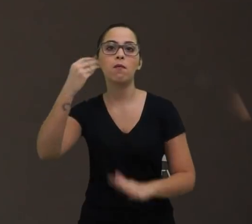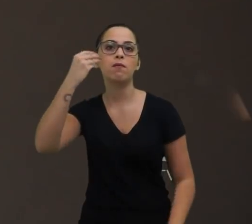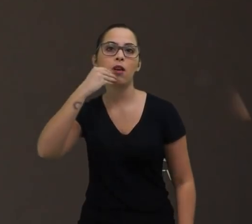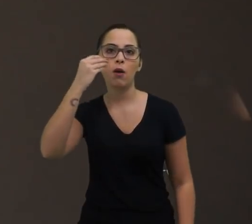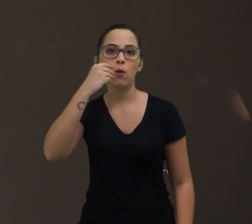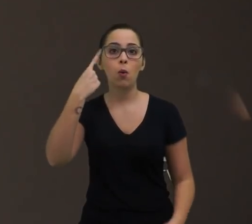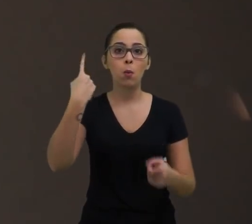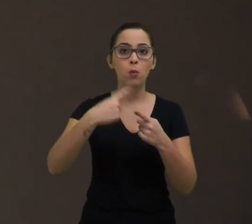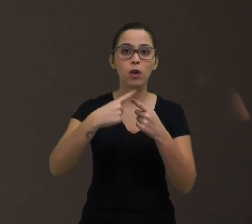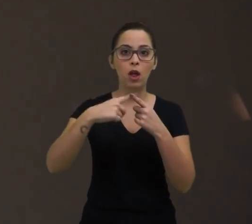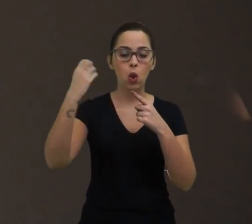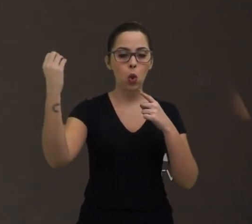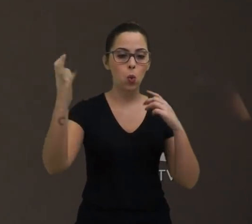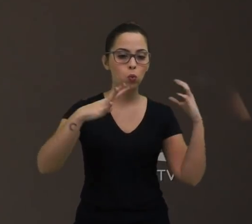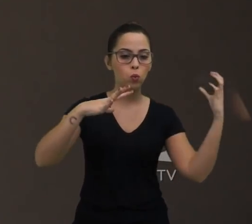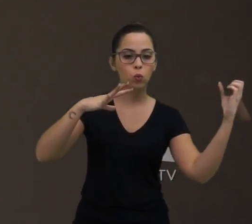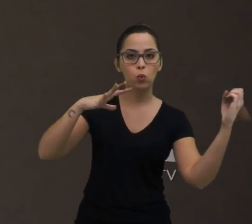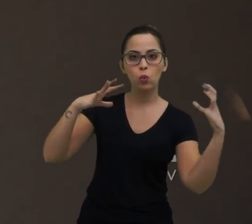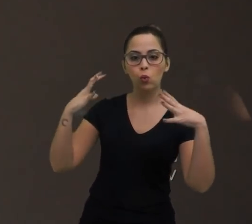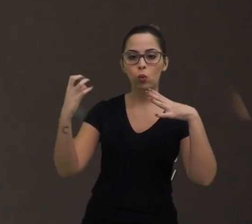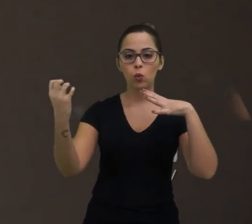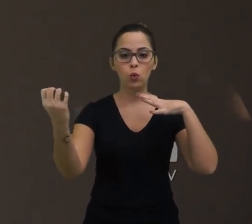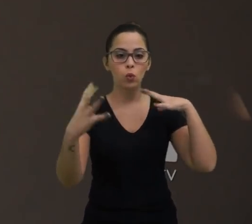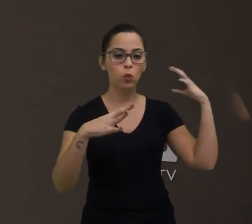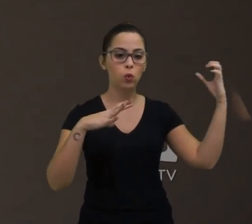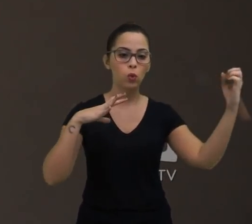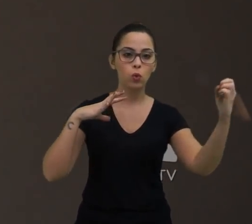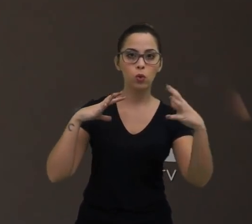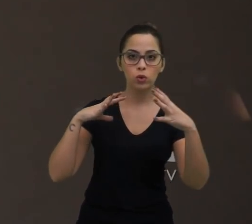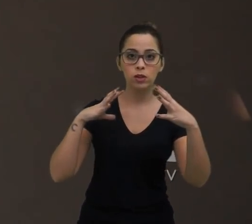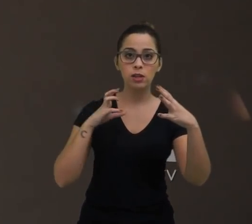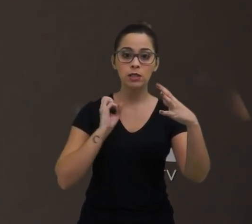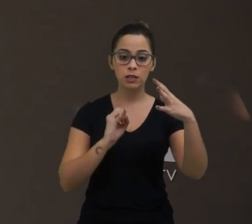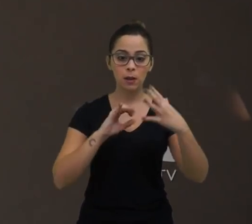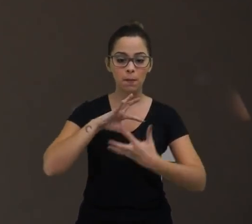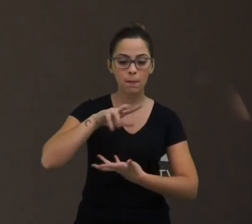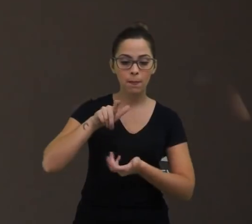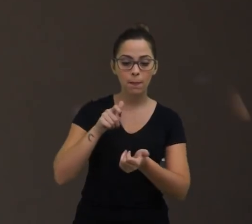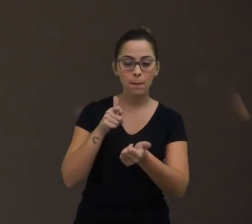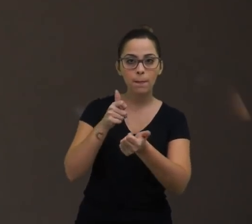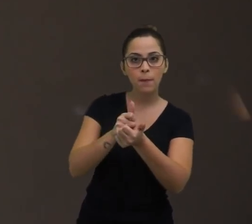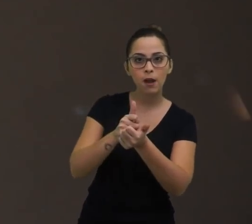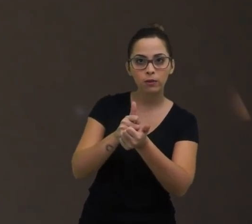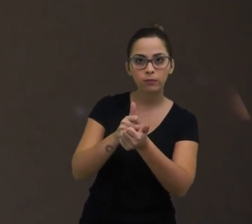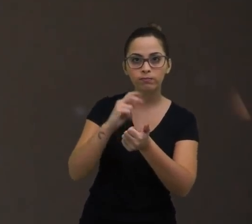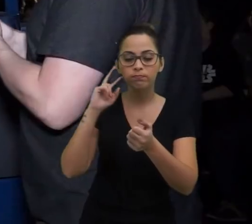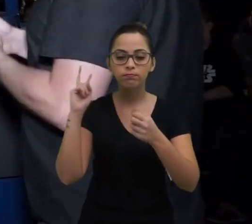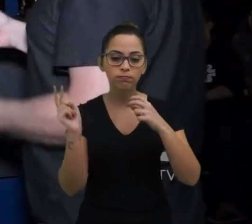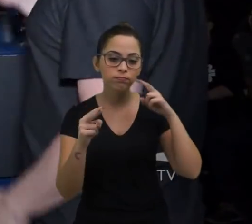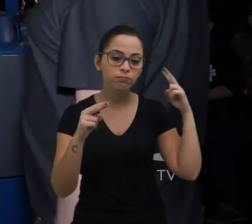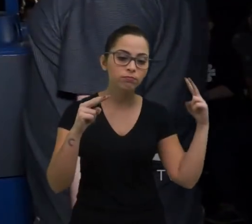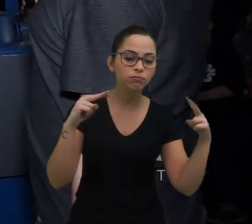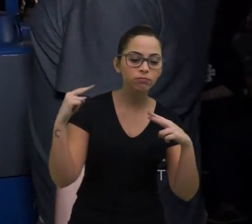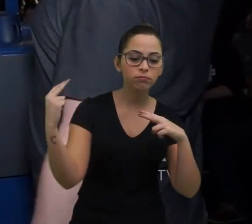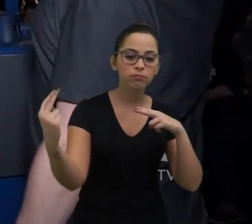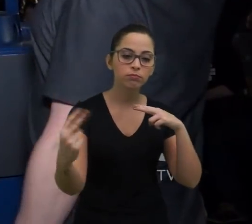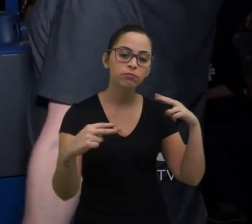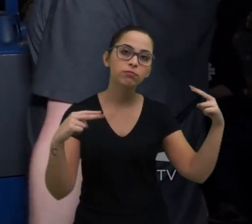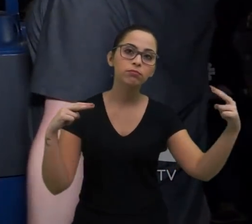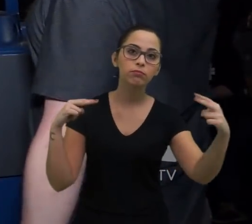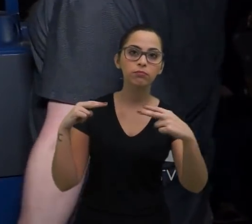Terra. Quanto mais longe ele está, menor é o número de ângulos que chega aqui, menos luz chega. Tá? Então, se